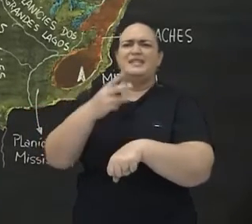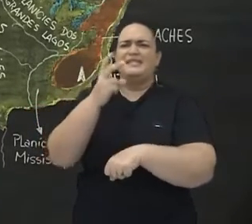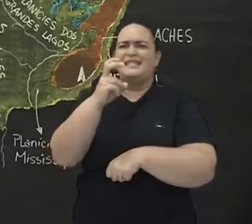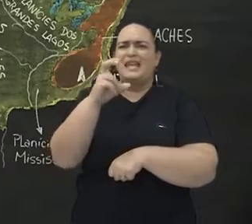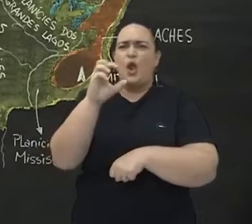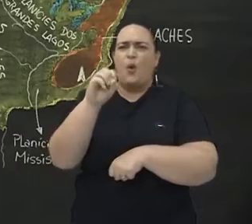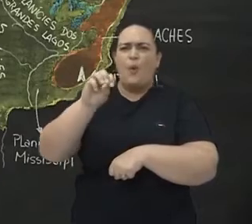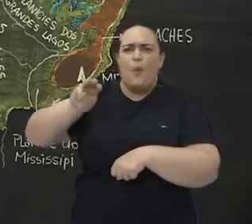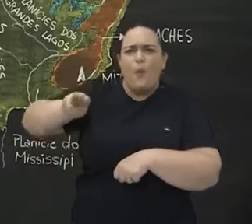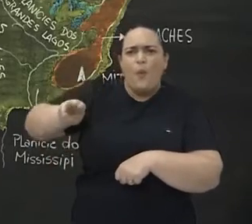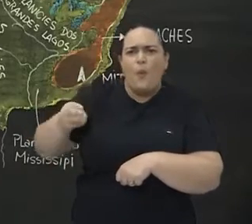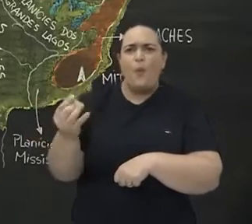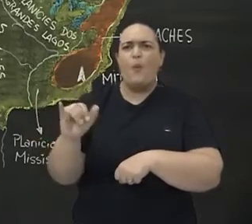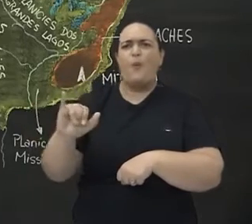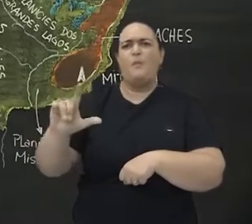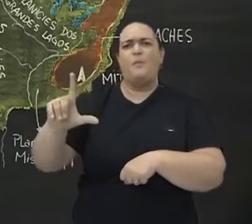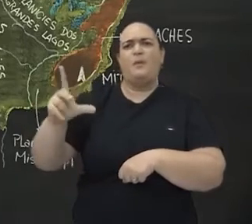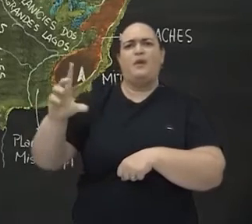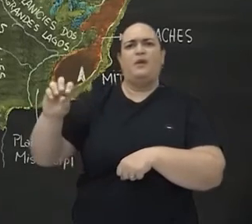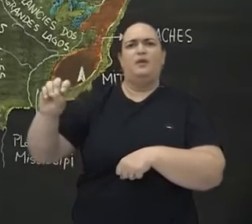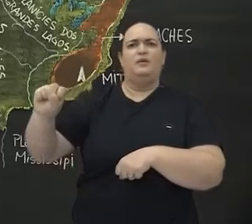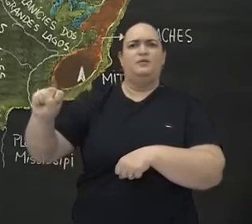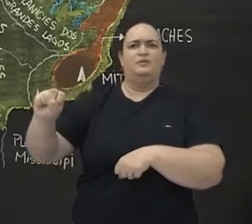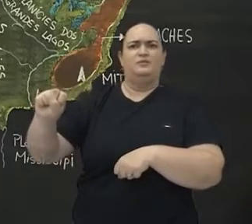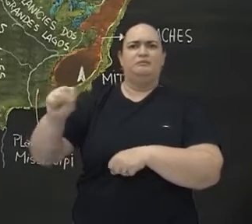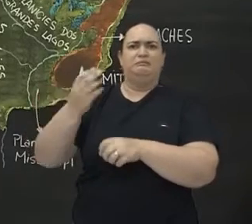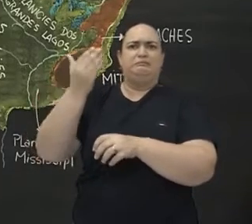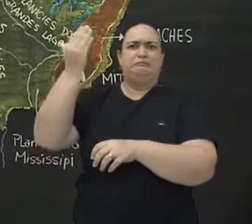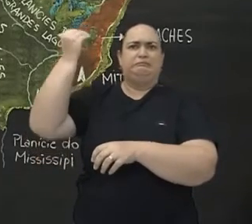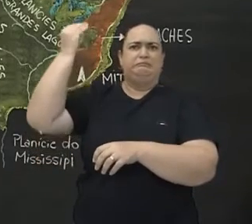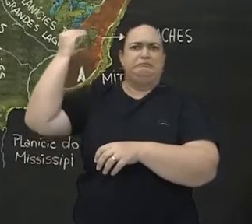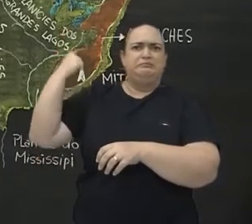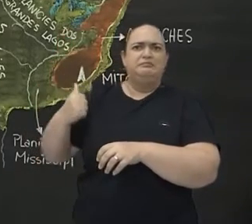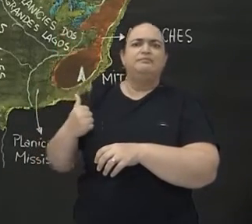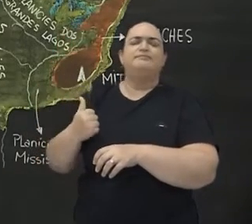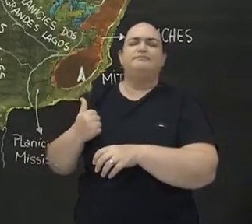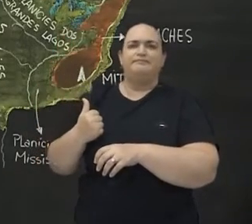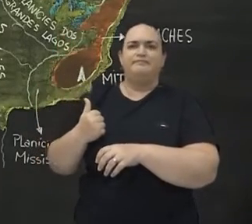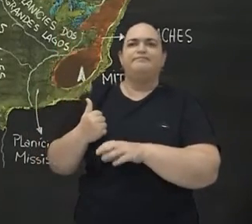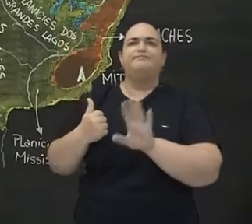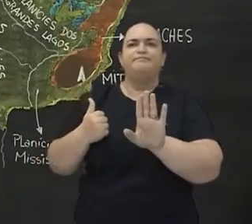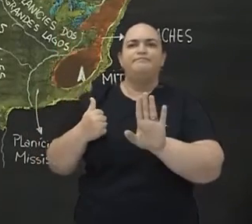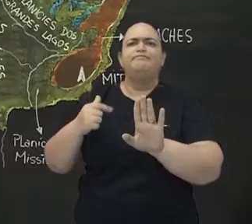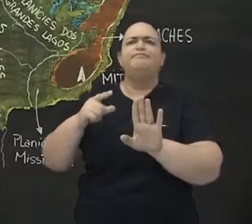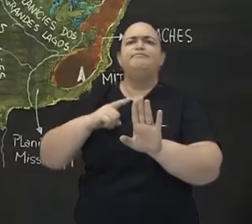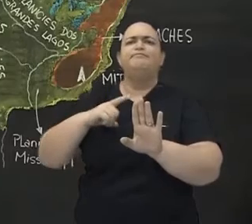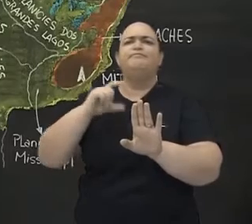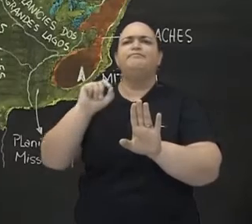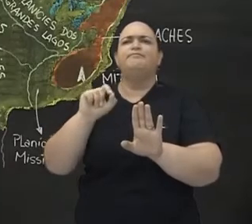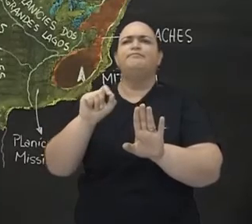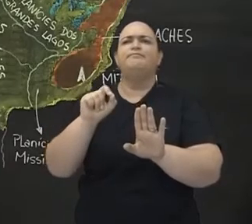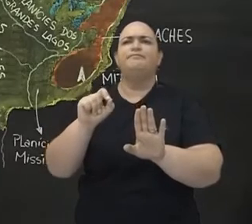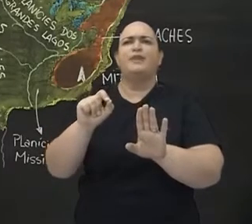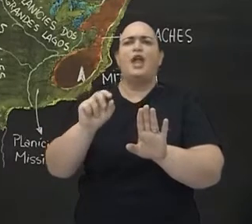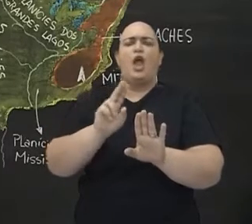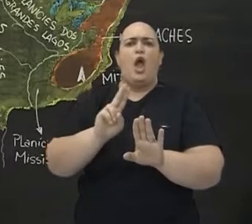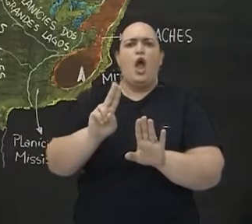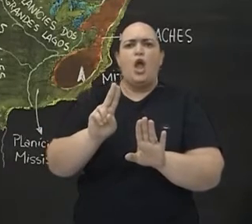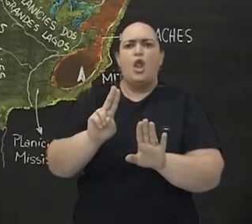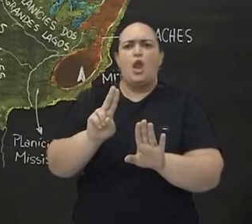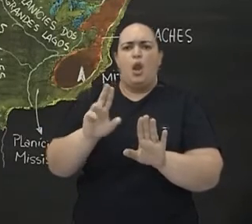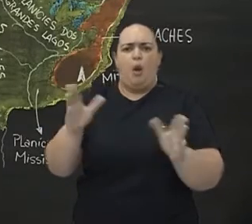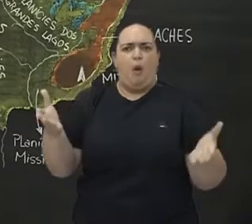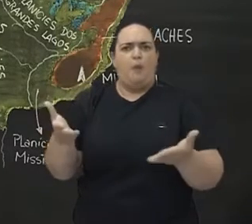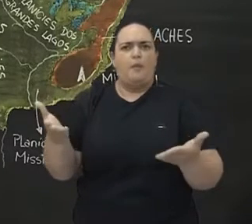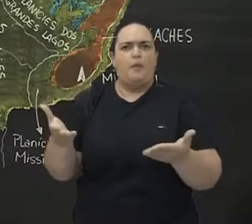de anos atrás. E por ter essa característica de 50 anos atrás, elas são chamadas de dobramentos modernos.